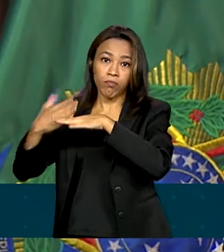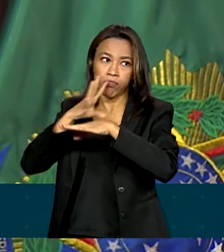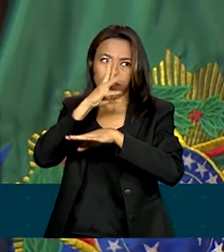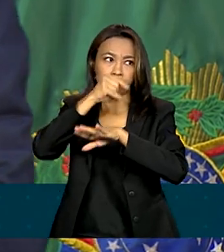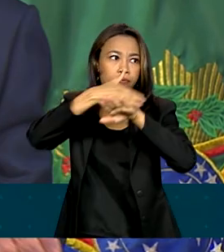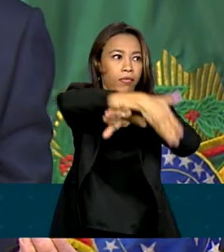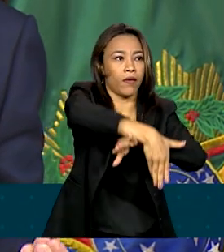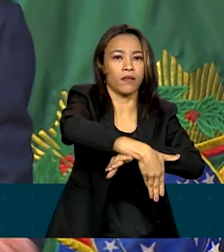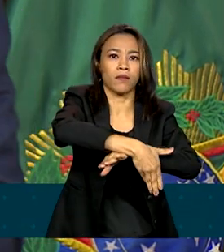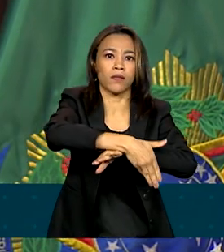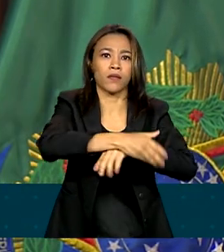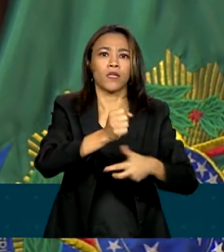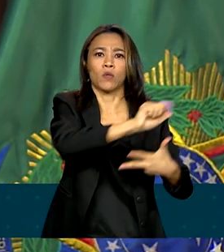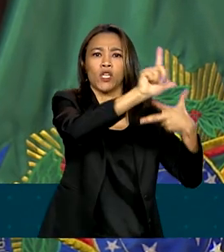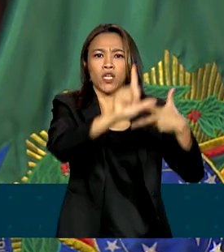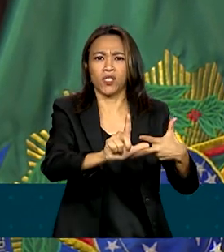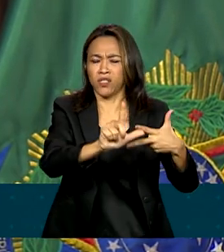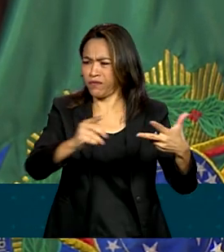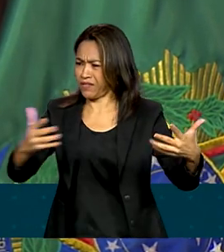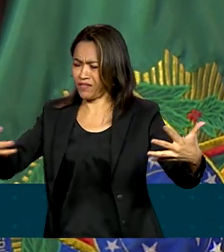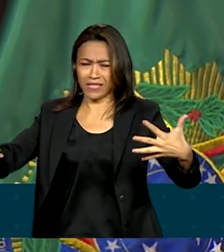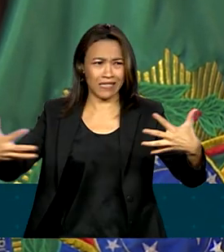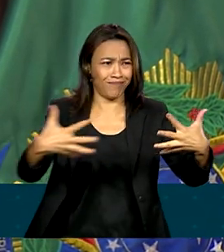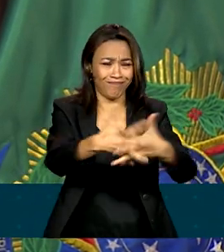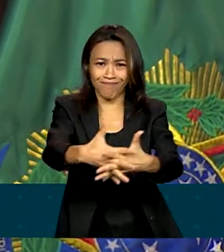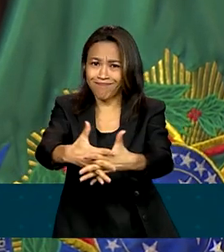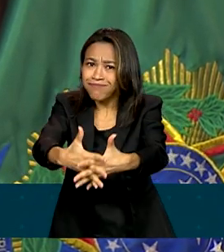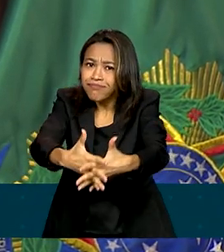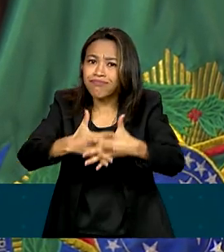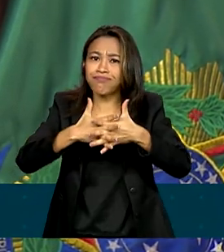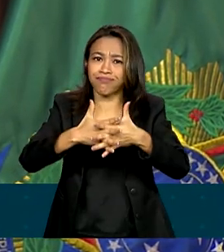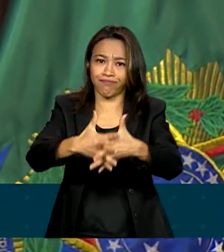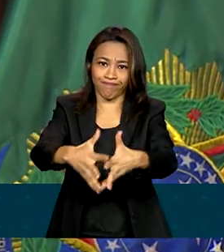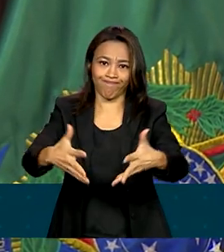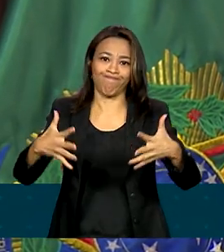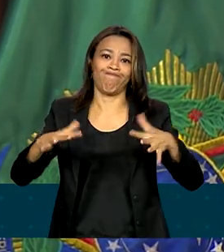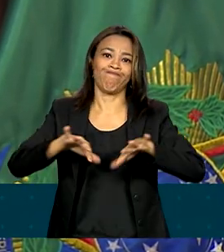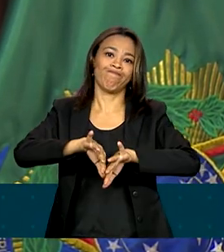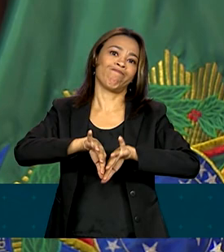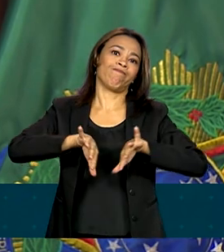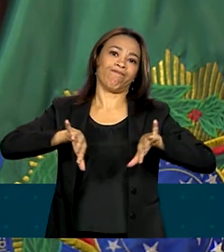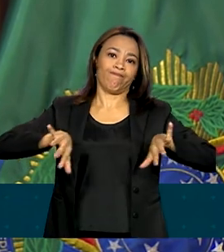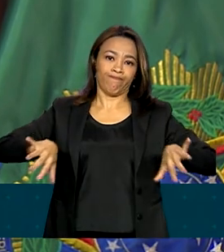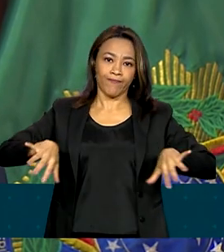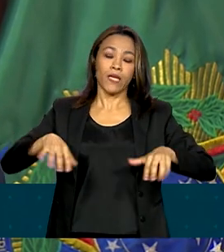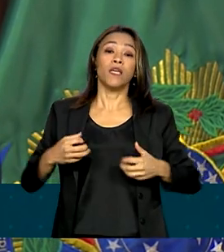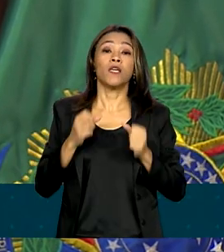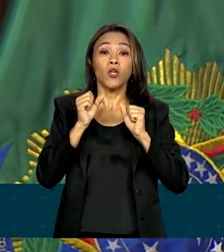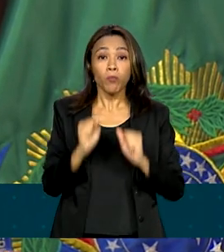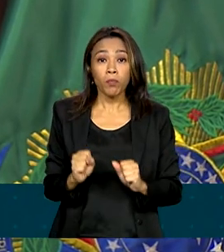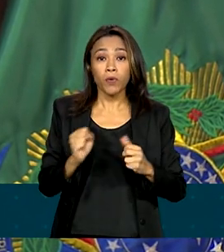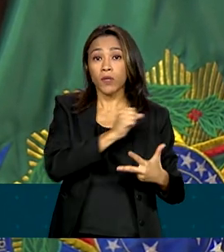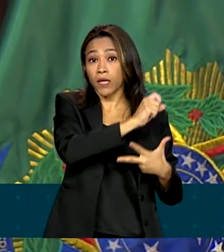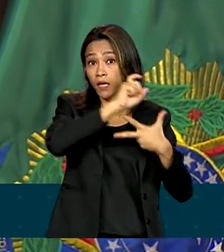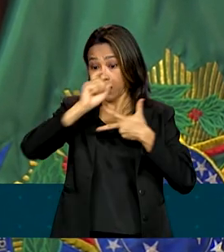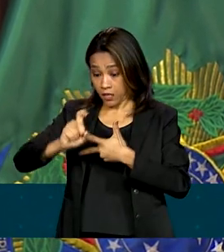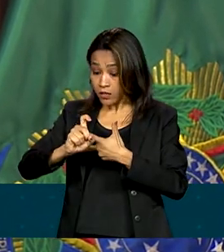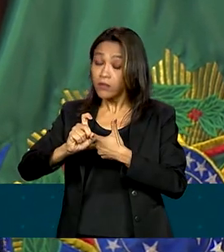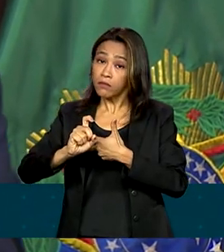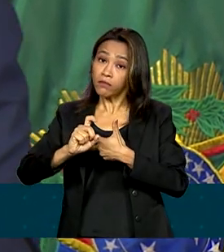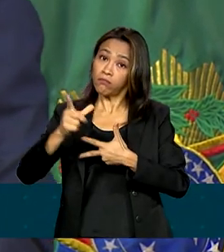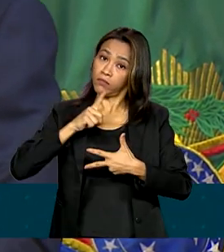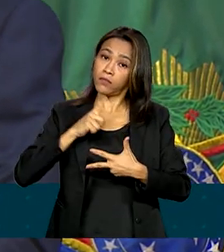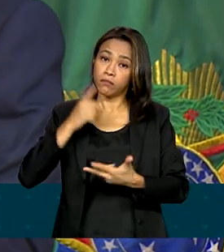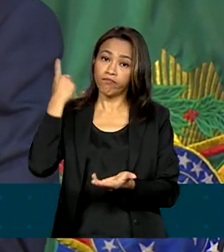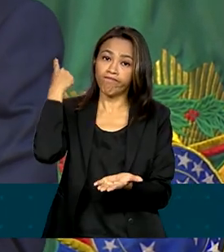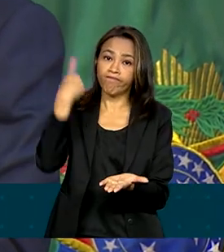Legislativo e fique legislando em lugar do próprio Congresso Nacional. E o Poder Executivo cumpra com aquilo que tem que cumprir, que